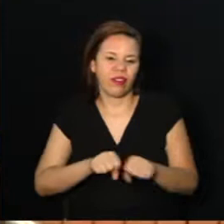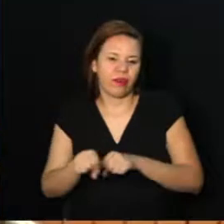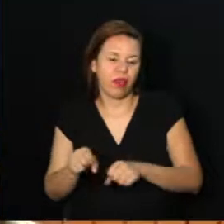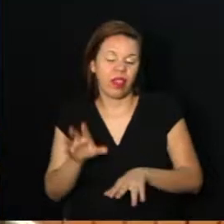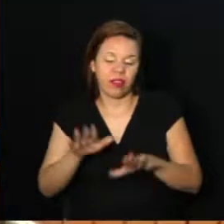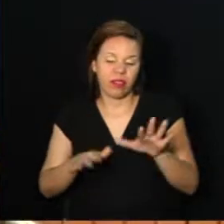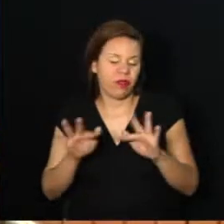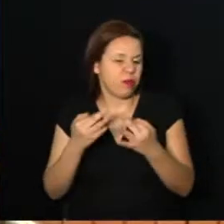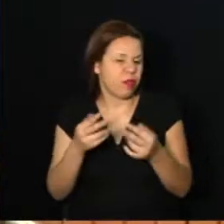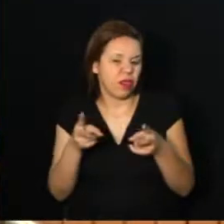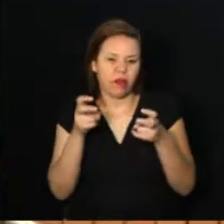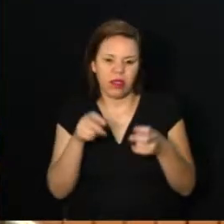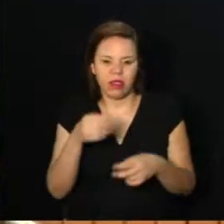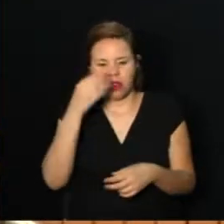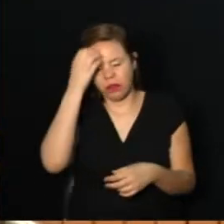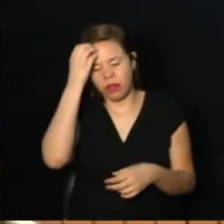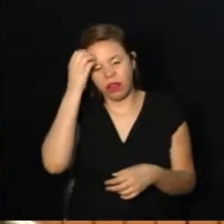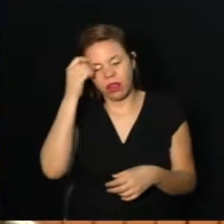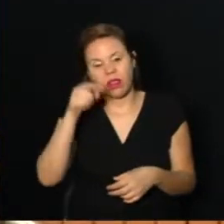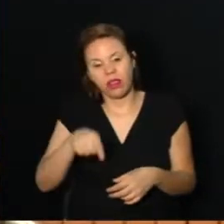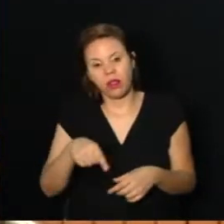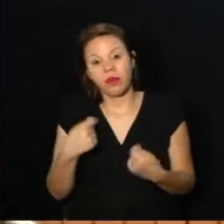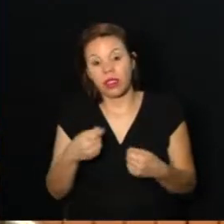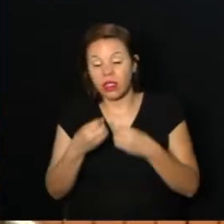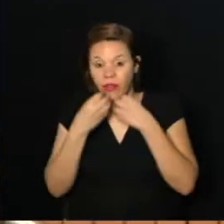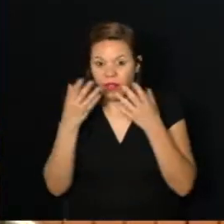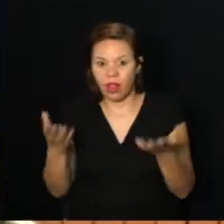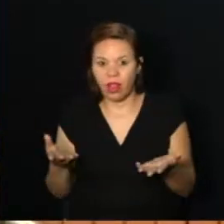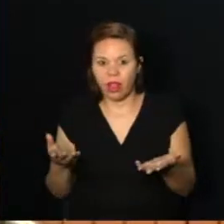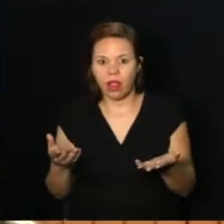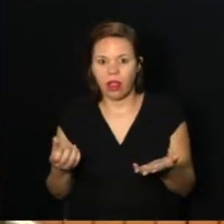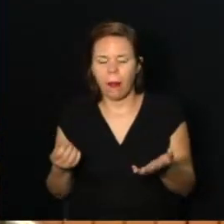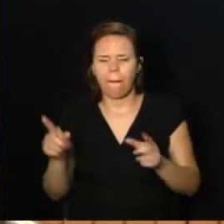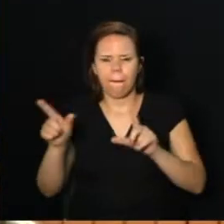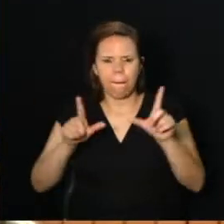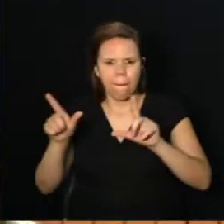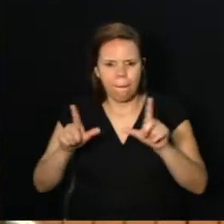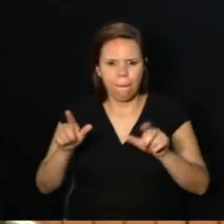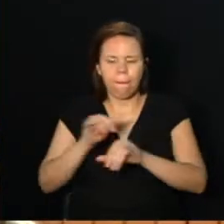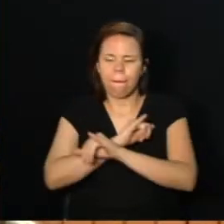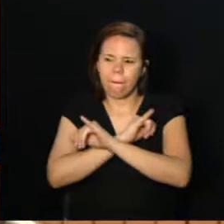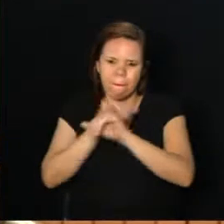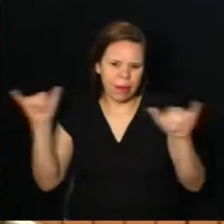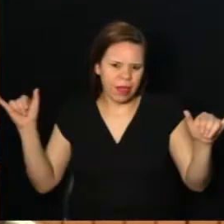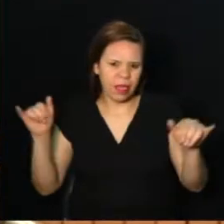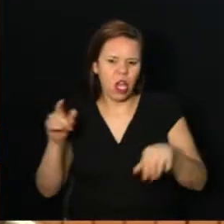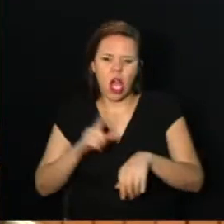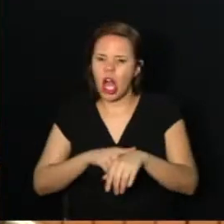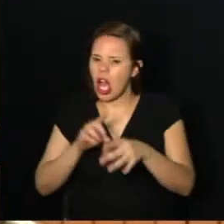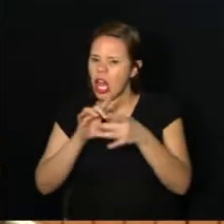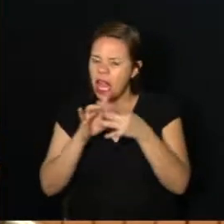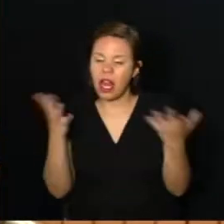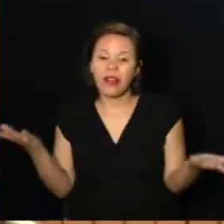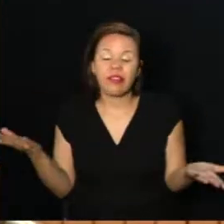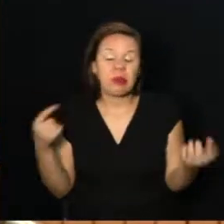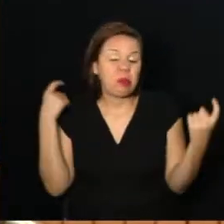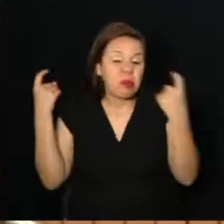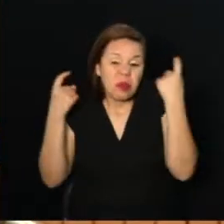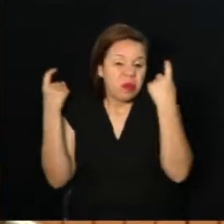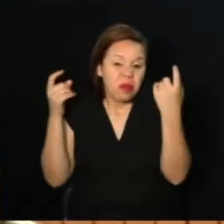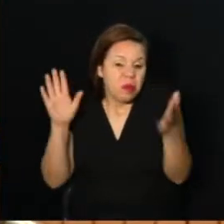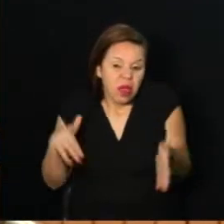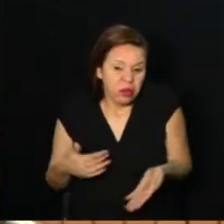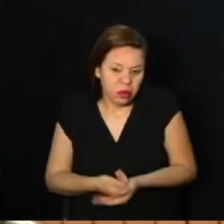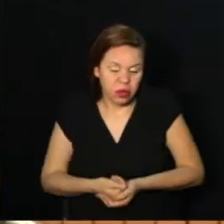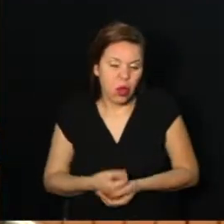Nem notam. Porque isso aqui teria que ser falado nos canais de televisão, aí, televisão no horário nobre e tal, mas não está preocupado com isso. Como é